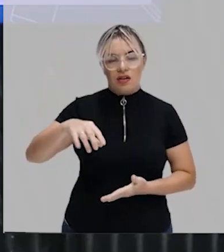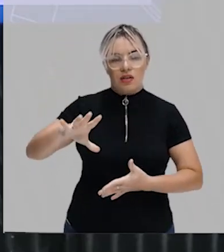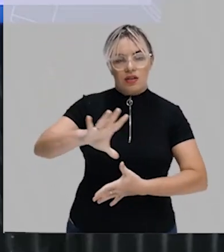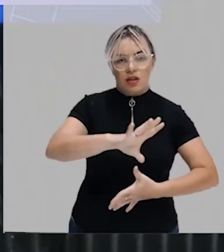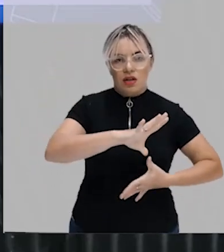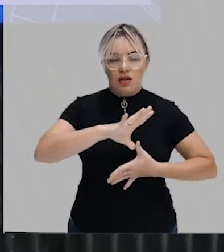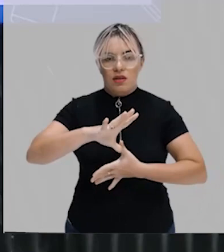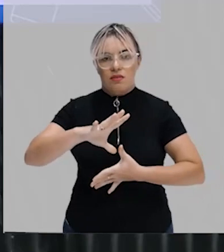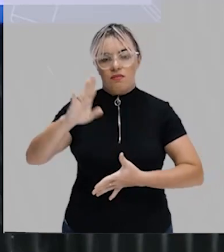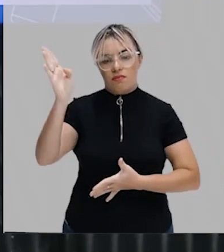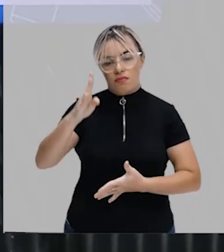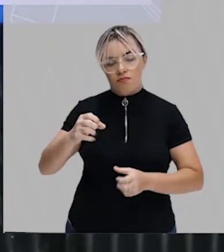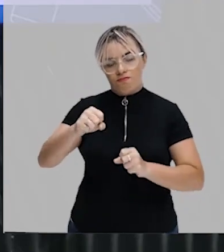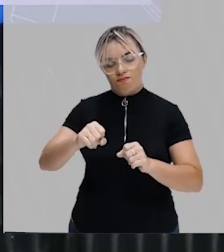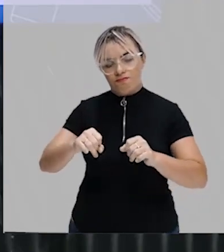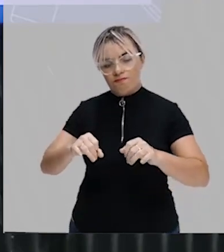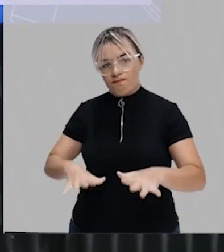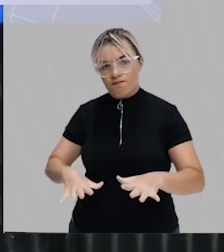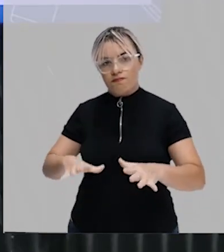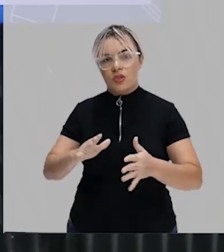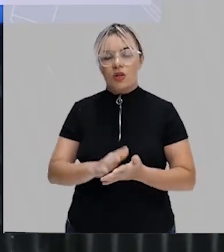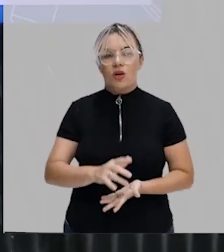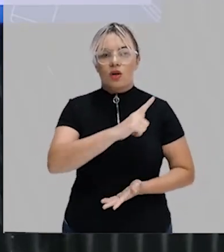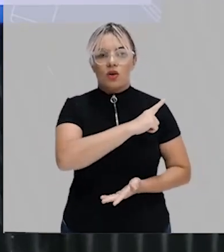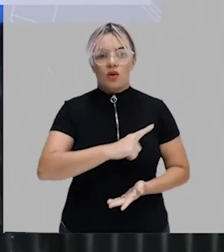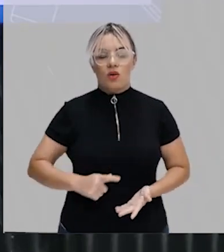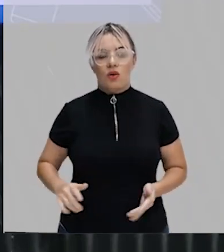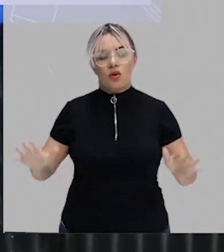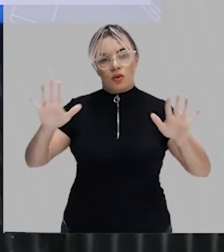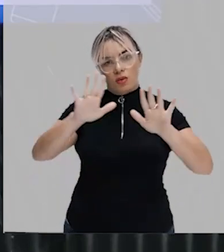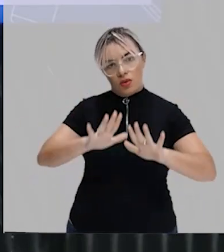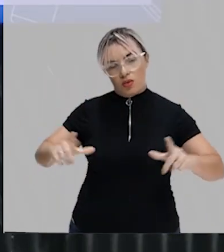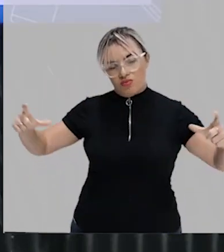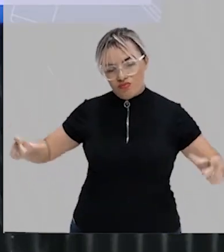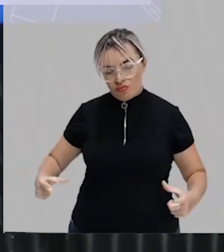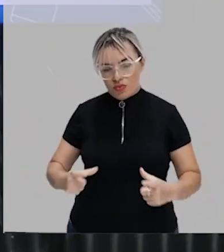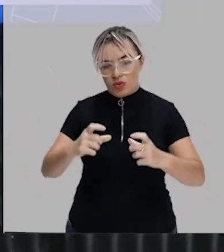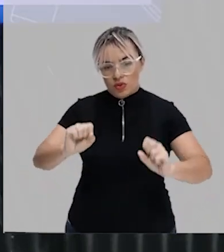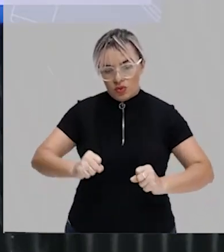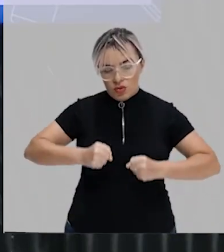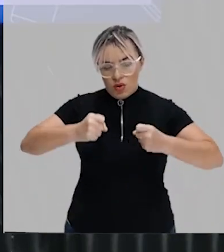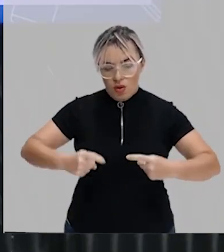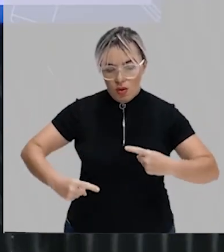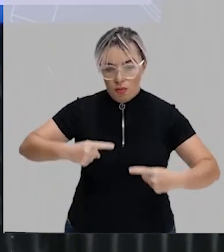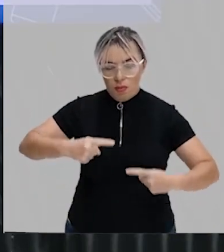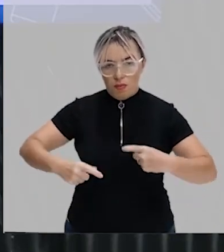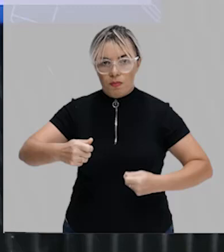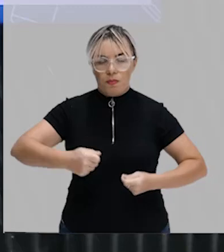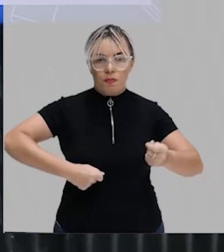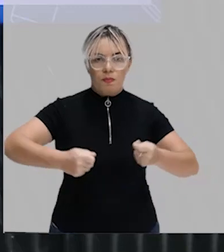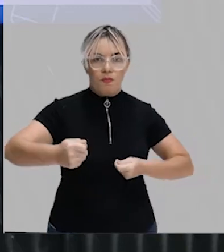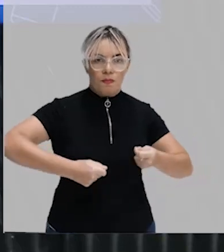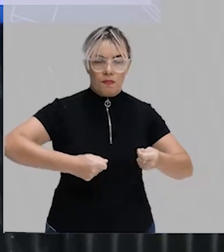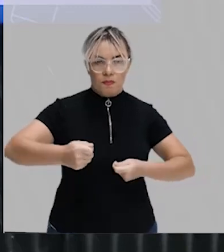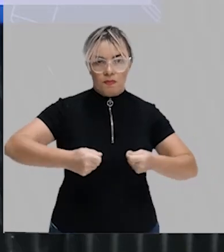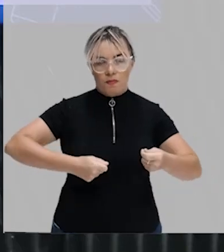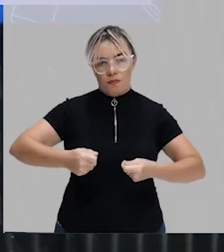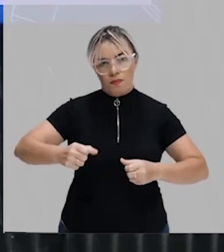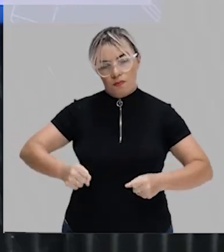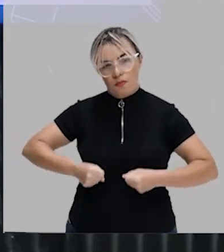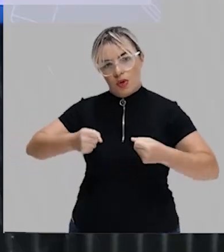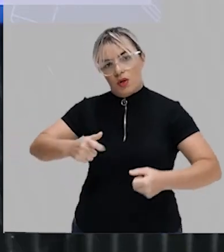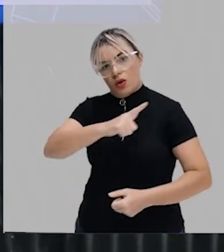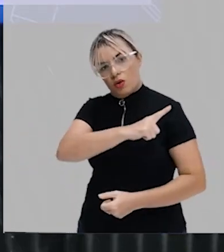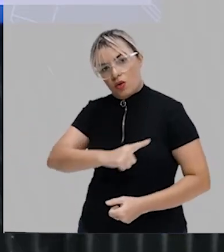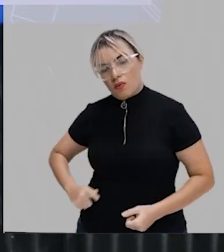colônia. Ou seja, o sistema de governo geral, nós temos um centralismo político e administrativo que vai se estabelecer com os